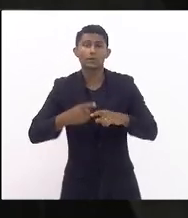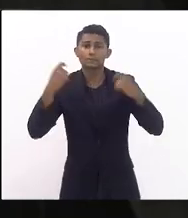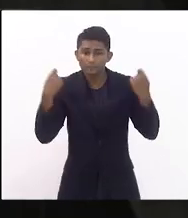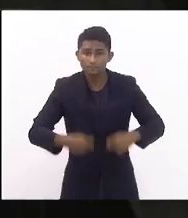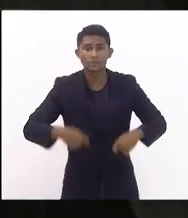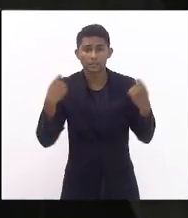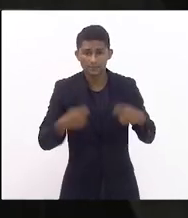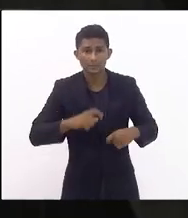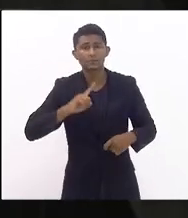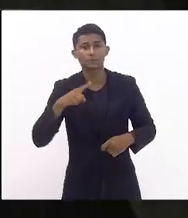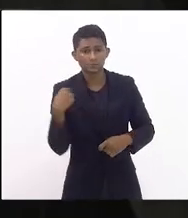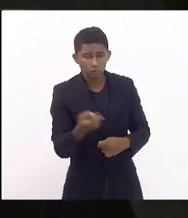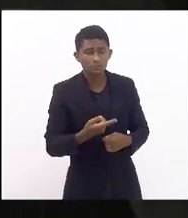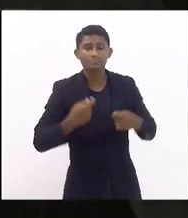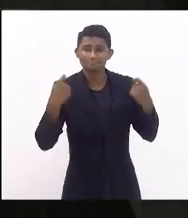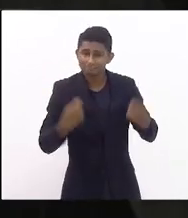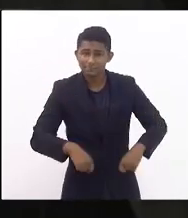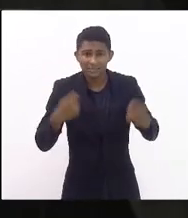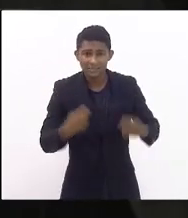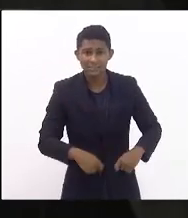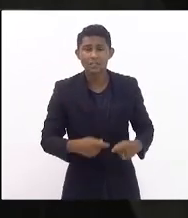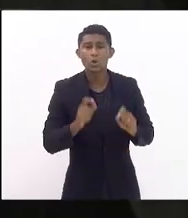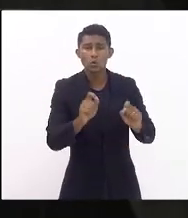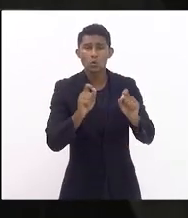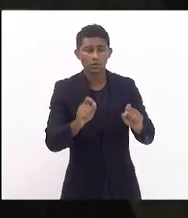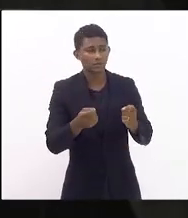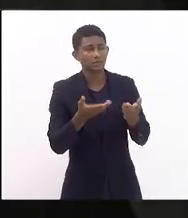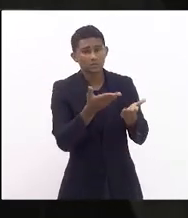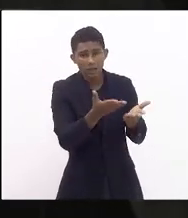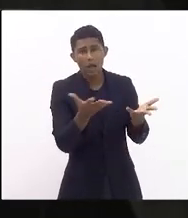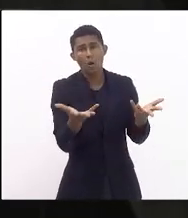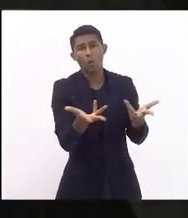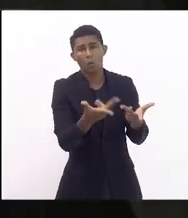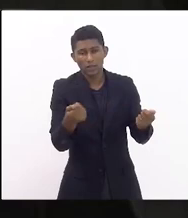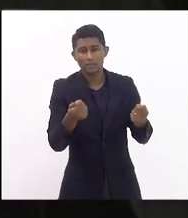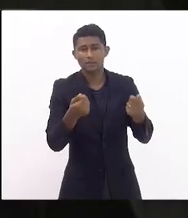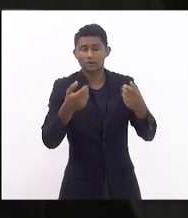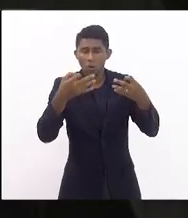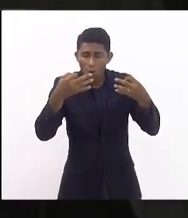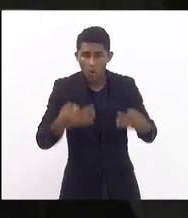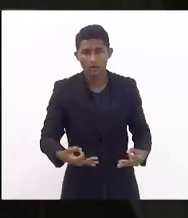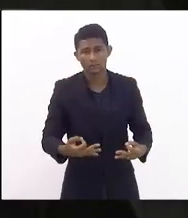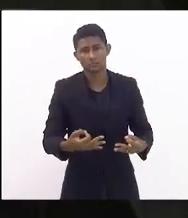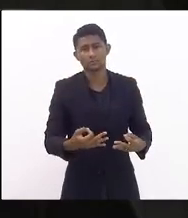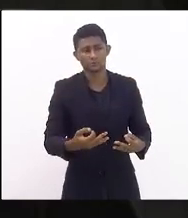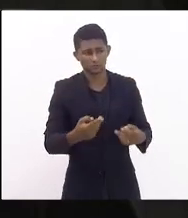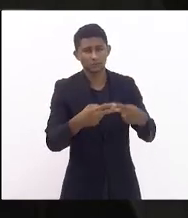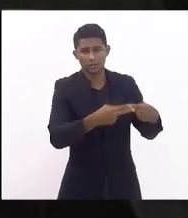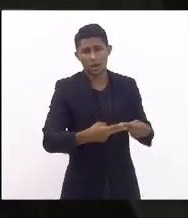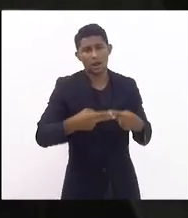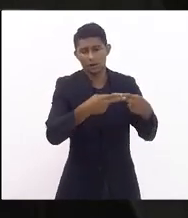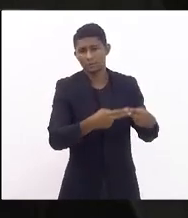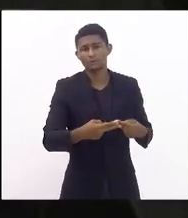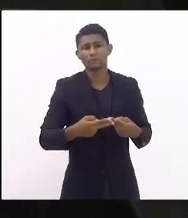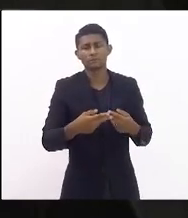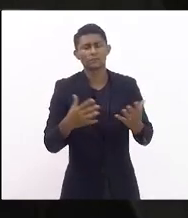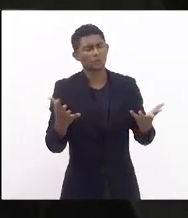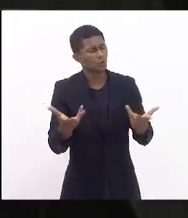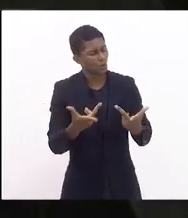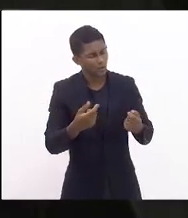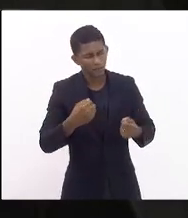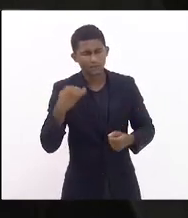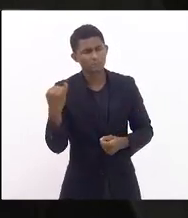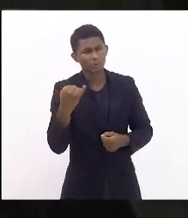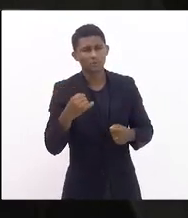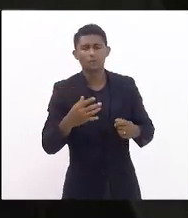alcançar, no mínimo, um padrão do transporte metroviário nos trens. Padrão de qualidade em